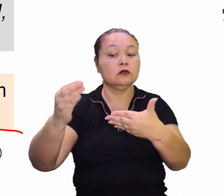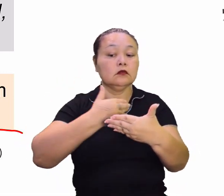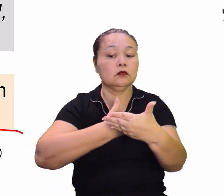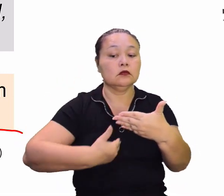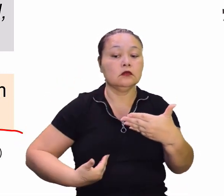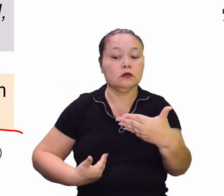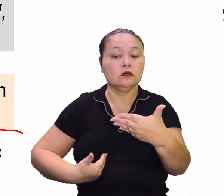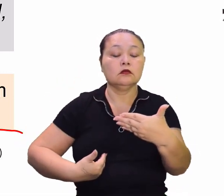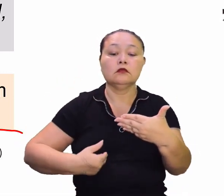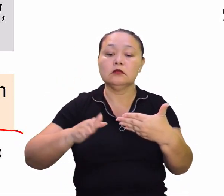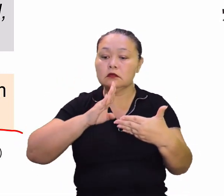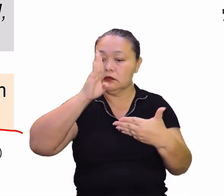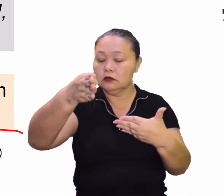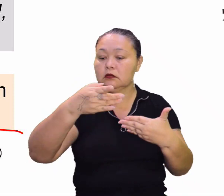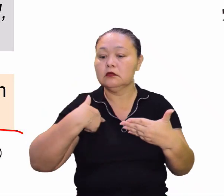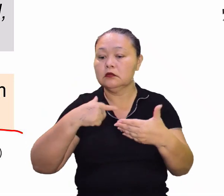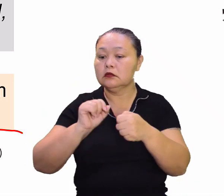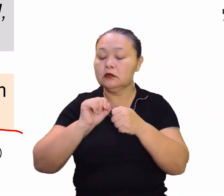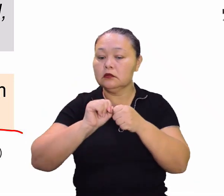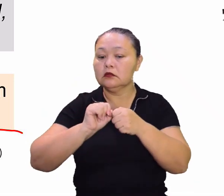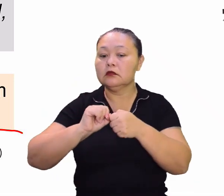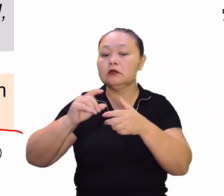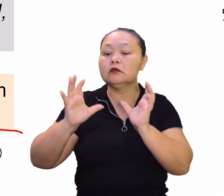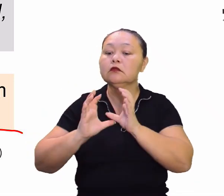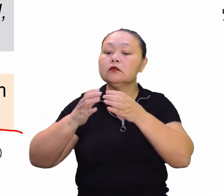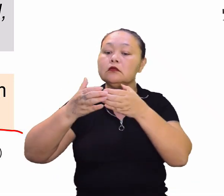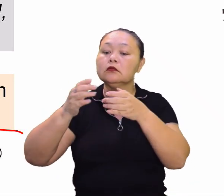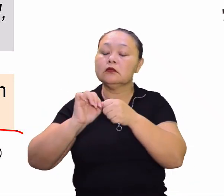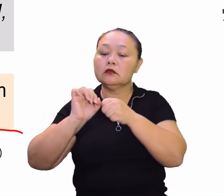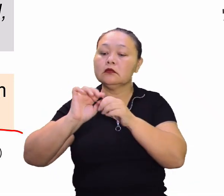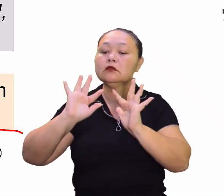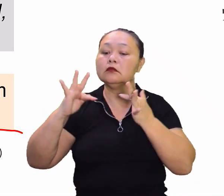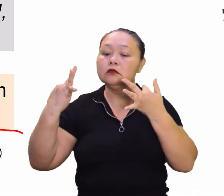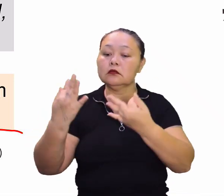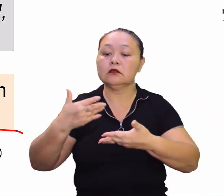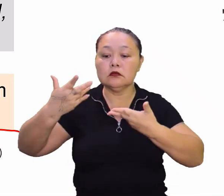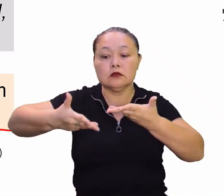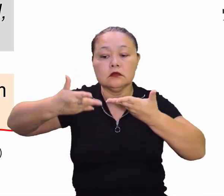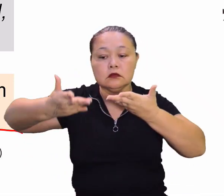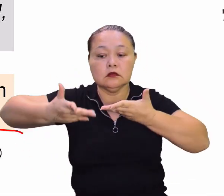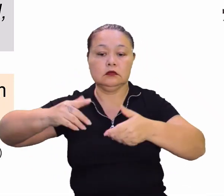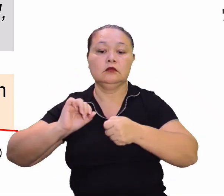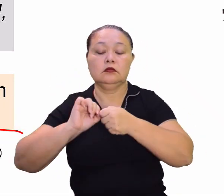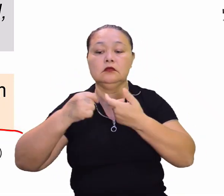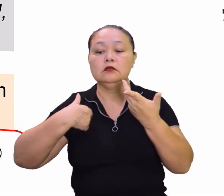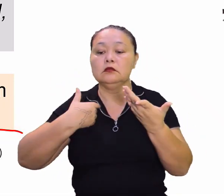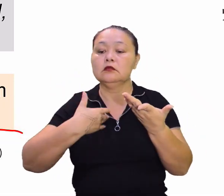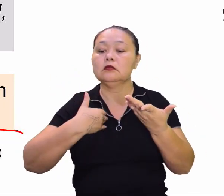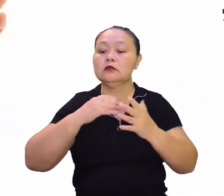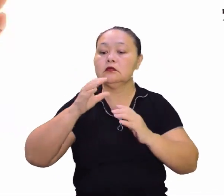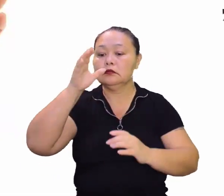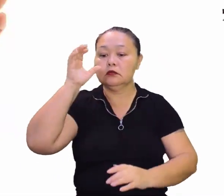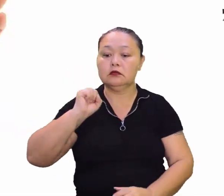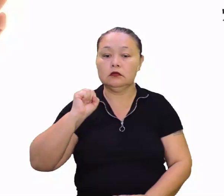governo priorizou e investiu nesses conglomerados que promoveram o desenvolvimento da Coreia do